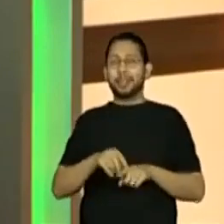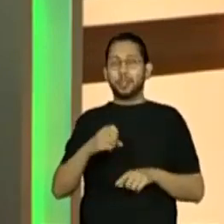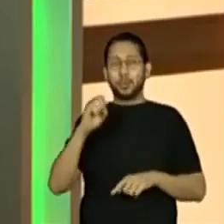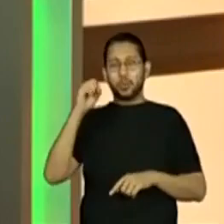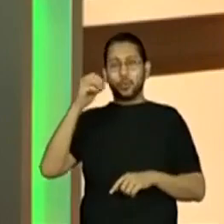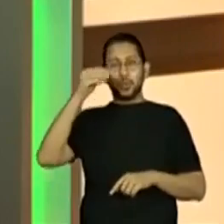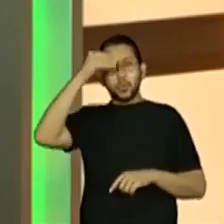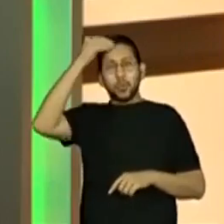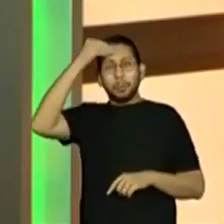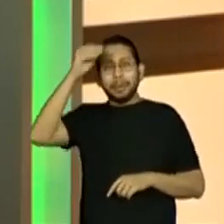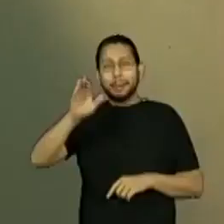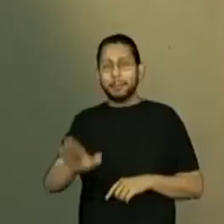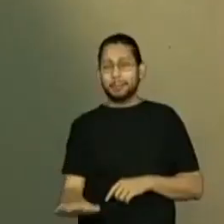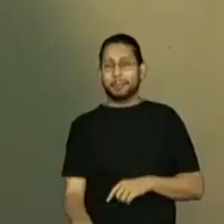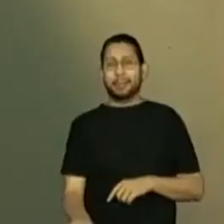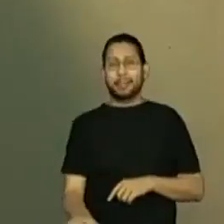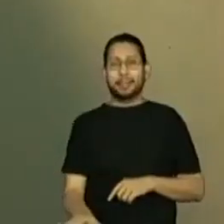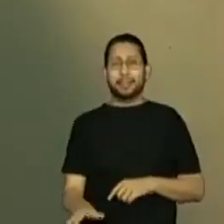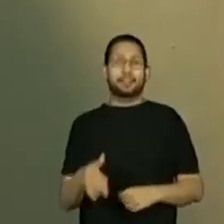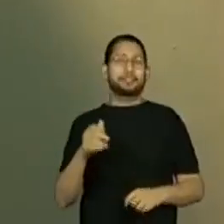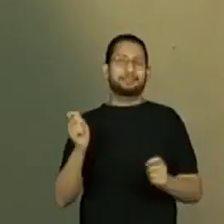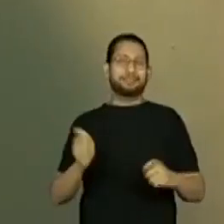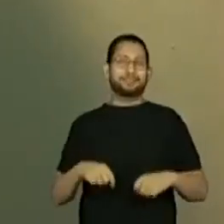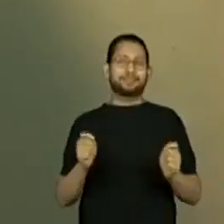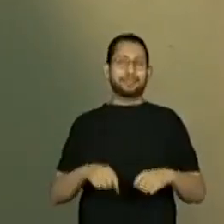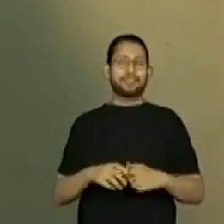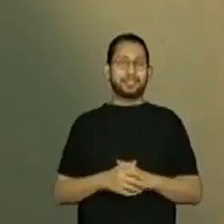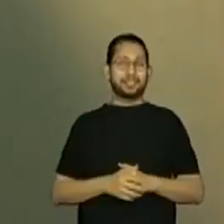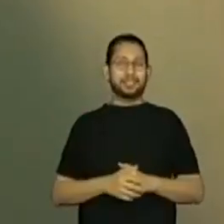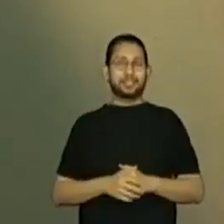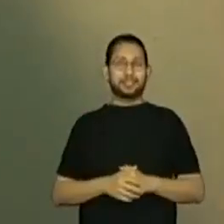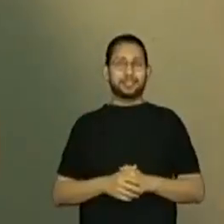também, que ela é pequenininha. Vai dar, muitos.